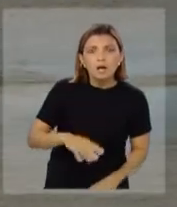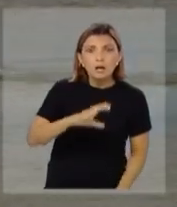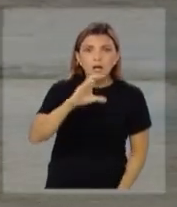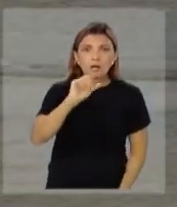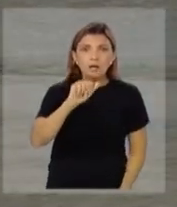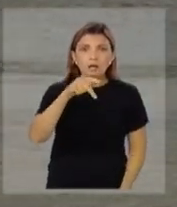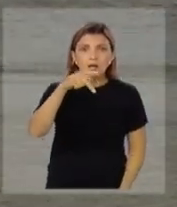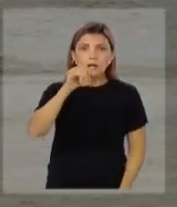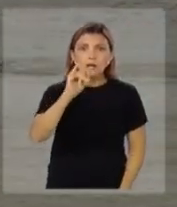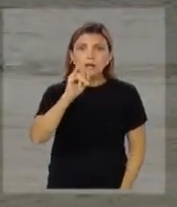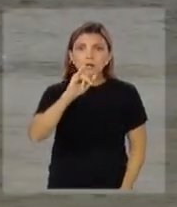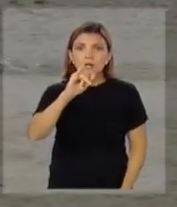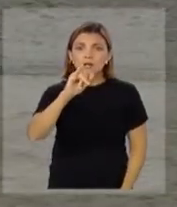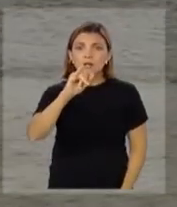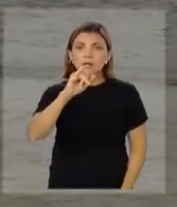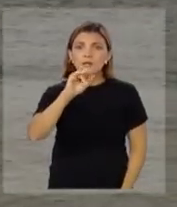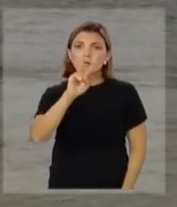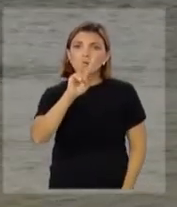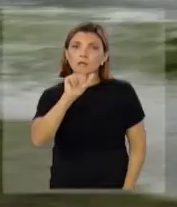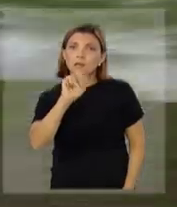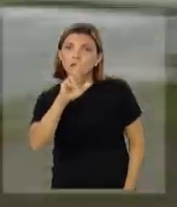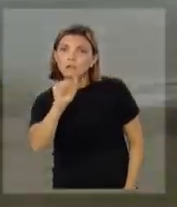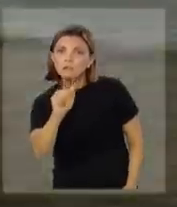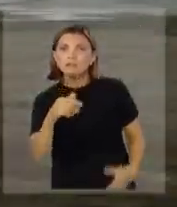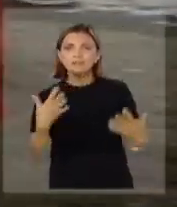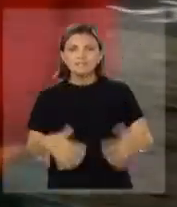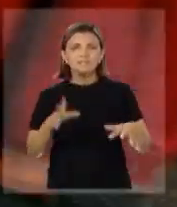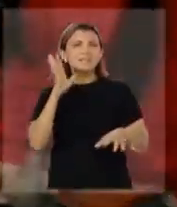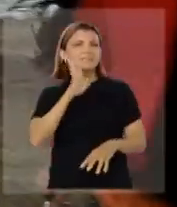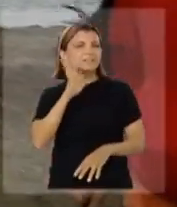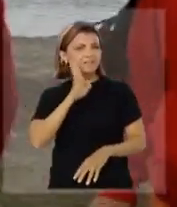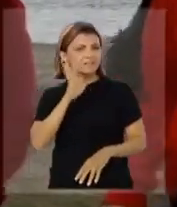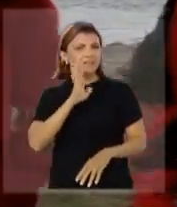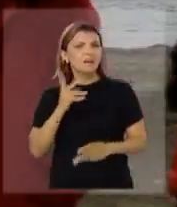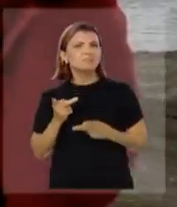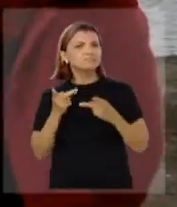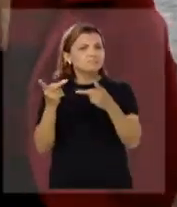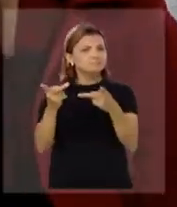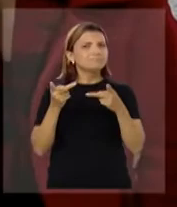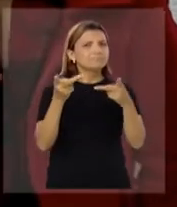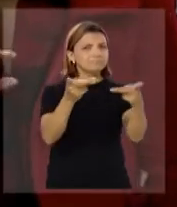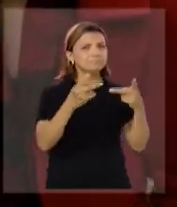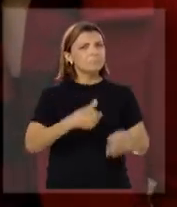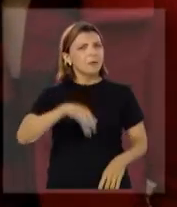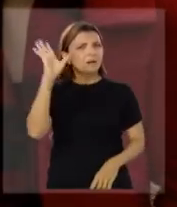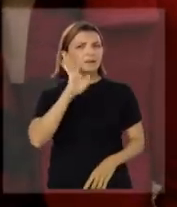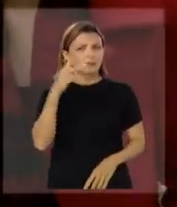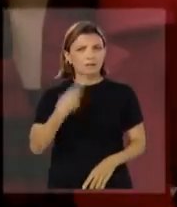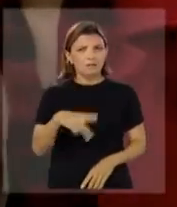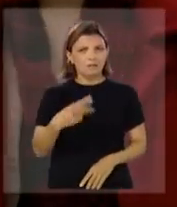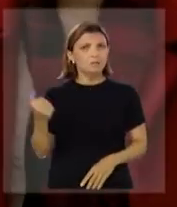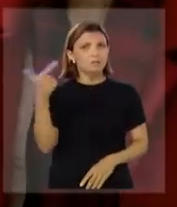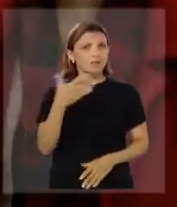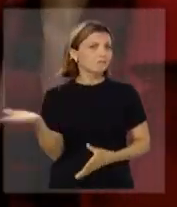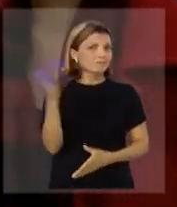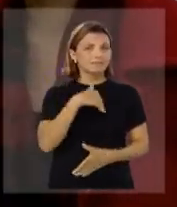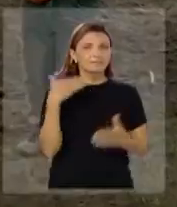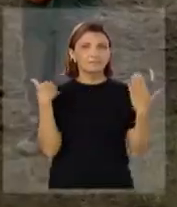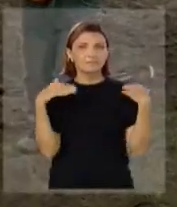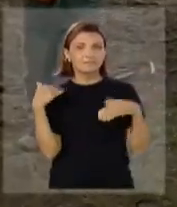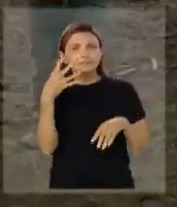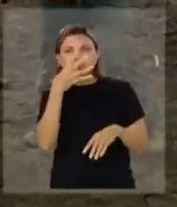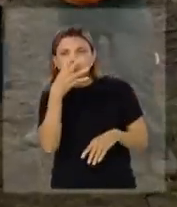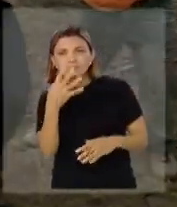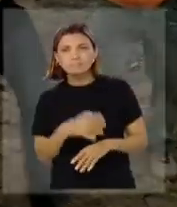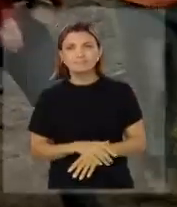uma capivara. Nossa. Vai, Thiago, tem um lugar trilha legal que faz adorar. Muito mais legal pra te ver essa capivara. Sério? Vamos.